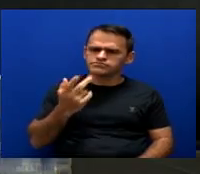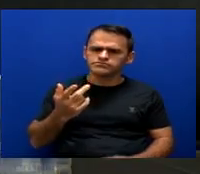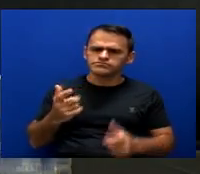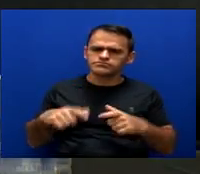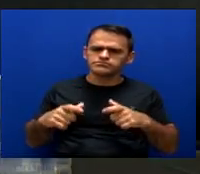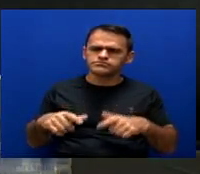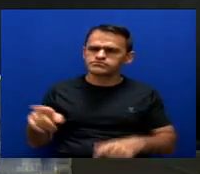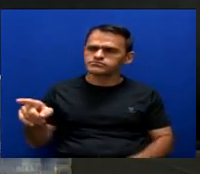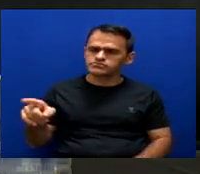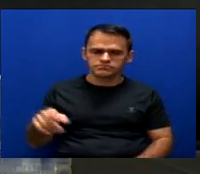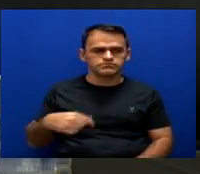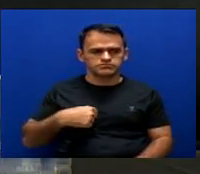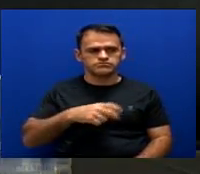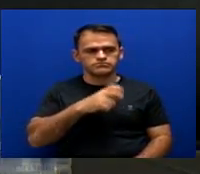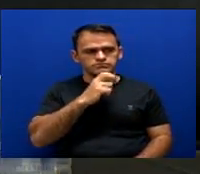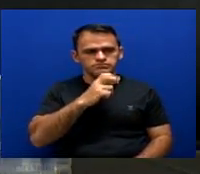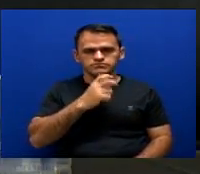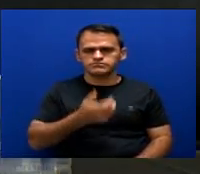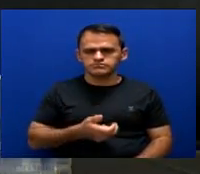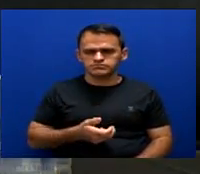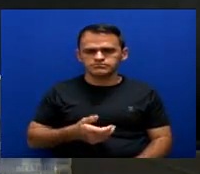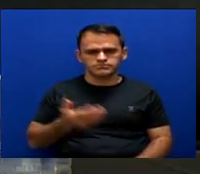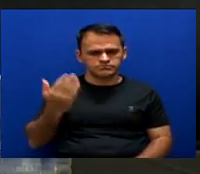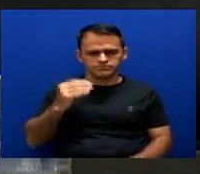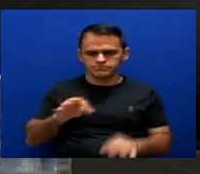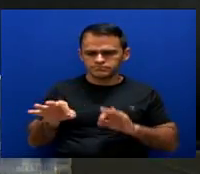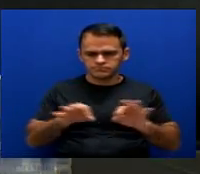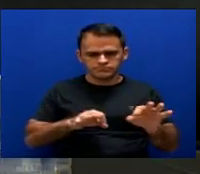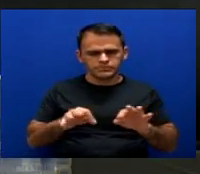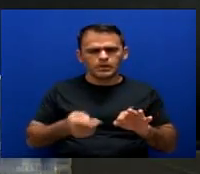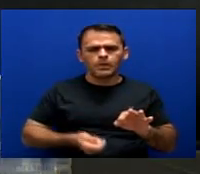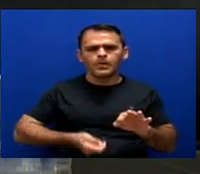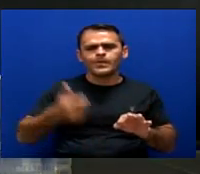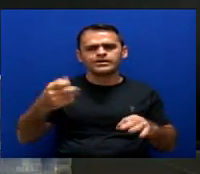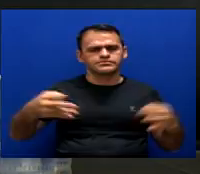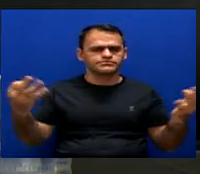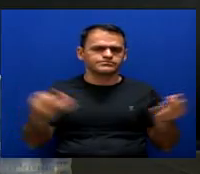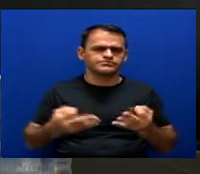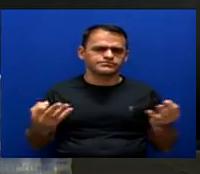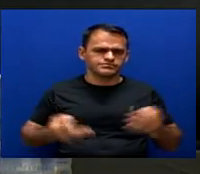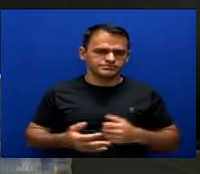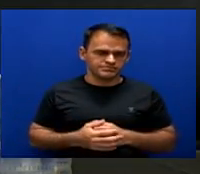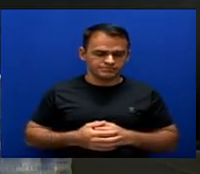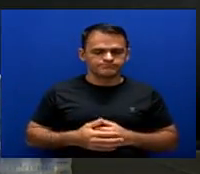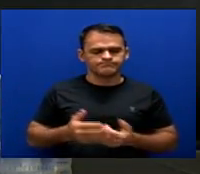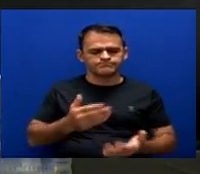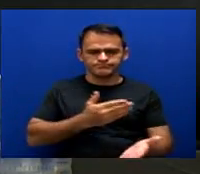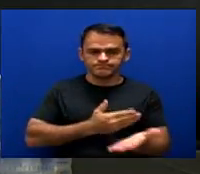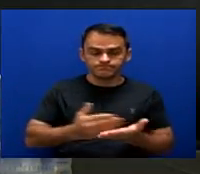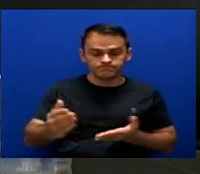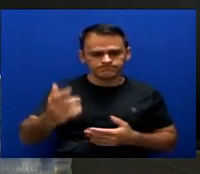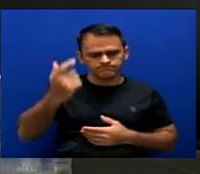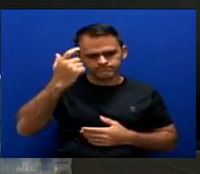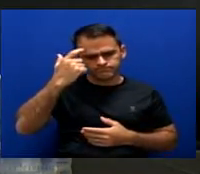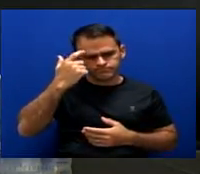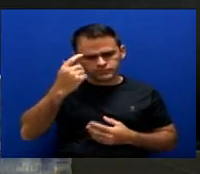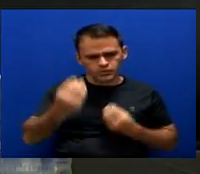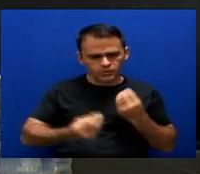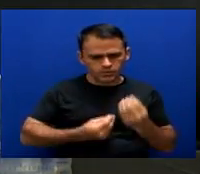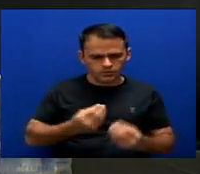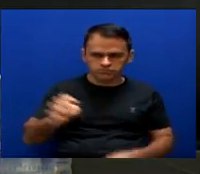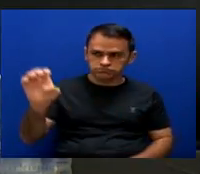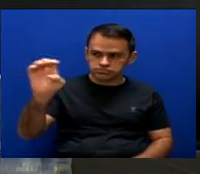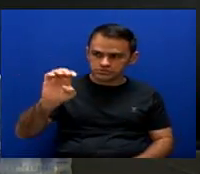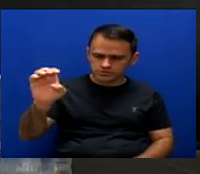trocava por que a rede era quase perfeita mas nós não tínhamos essa rede e aí que nós começamos a pensar envolver o estado